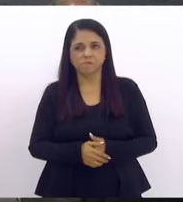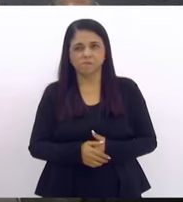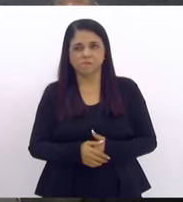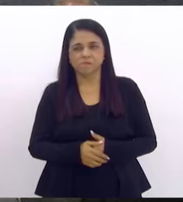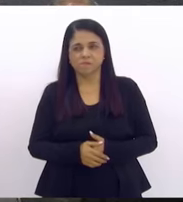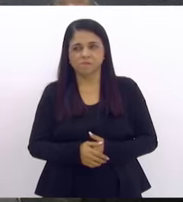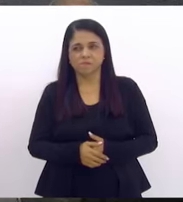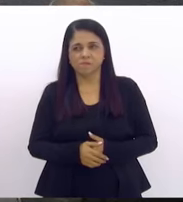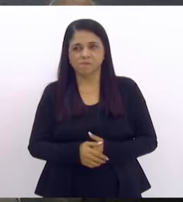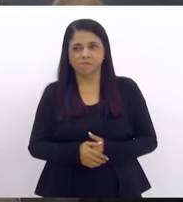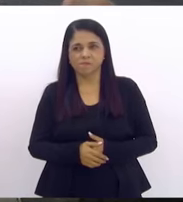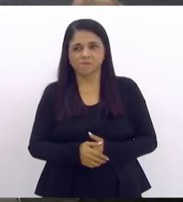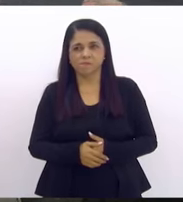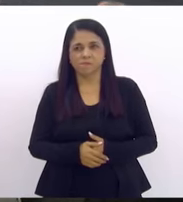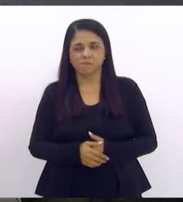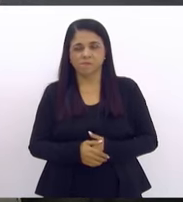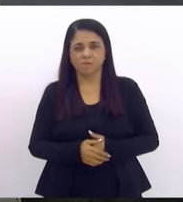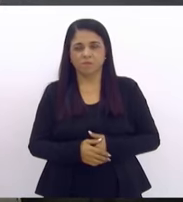UF